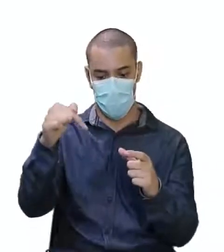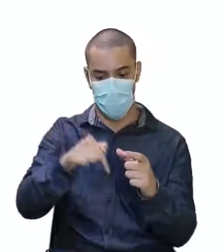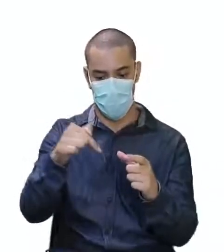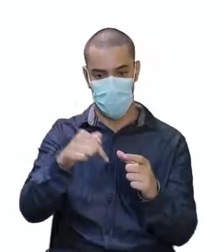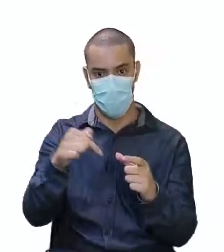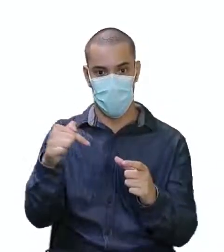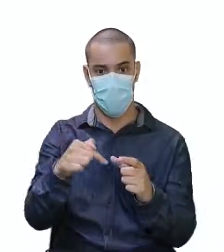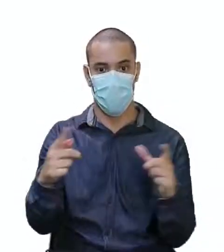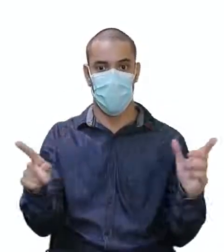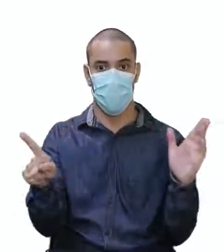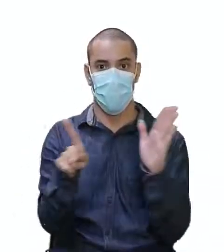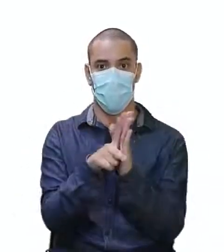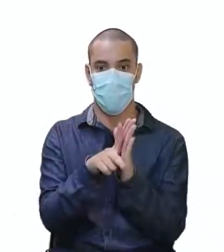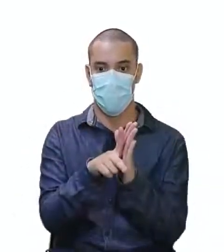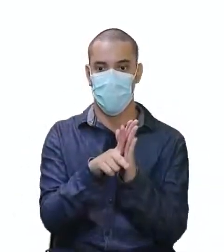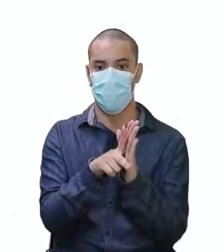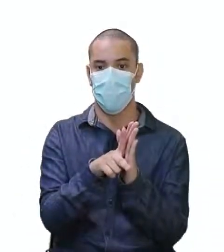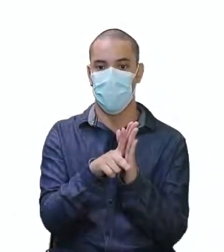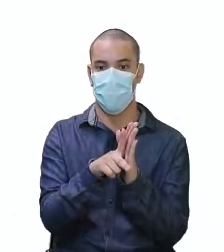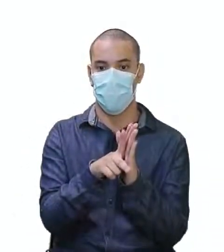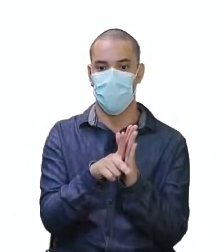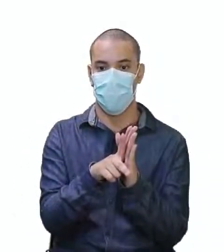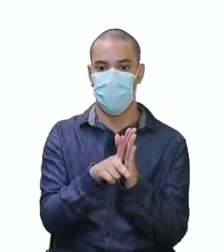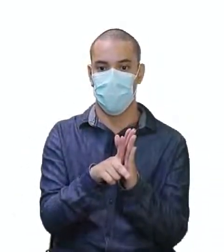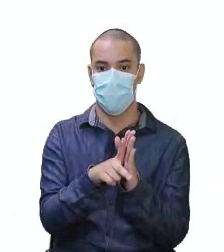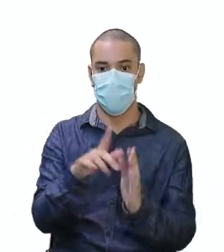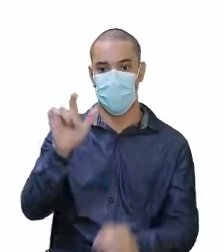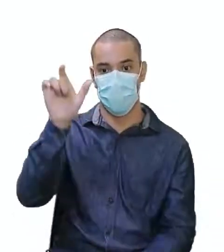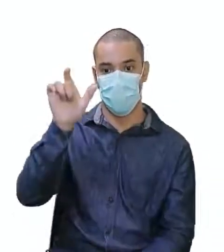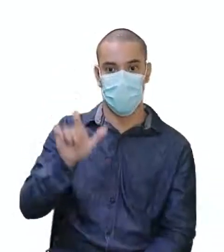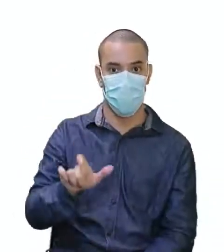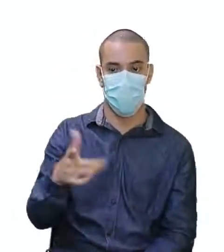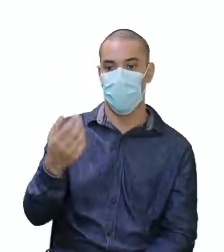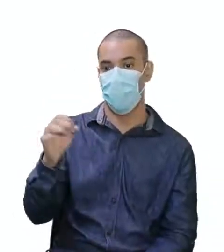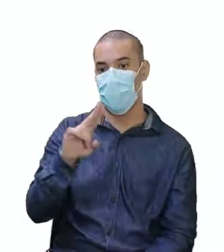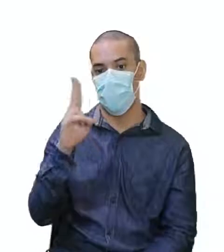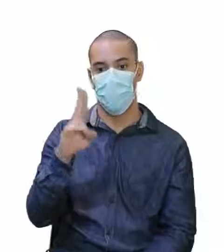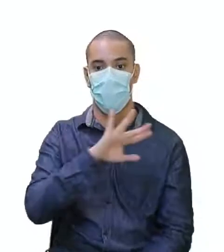onde o indivíduo